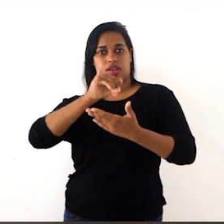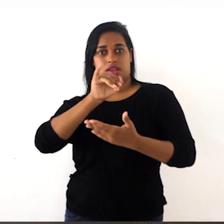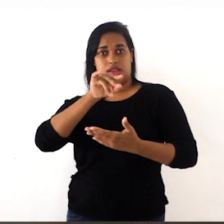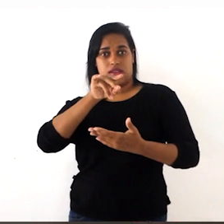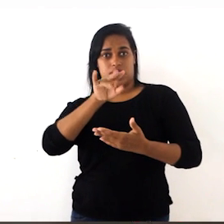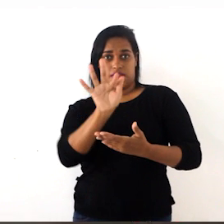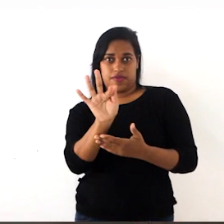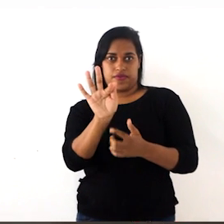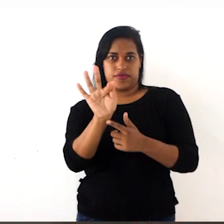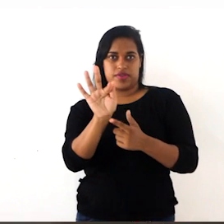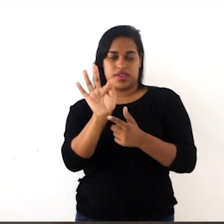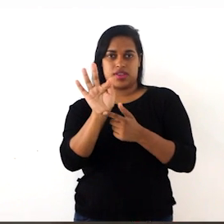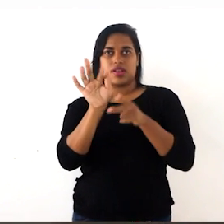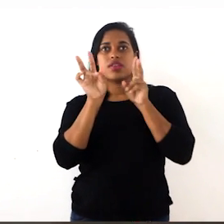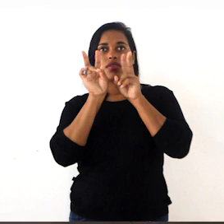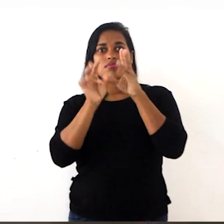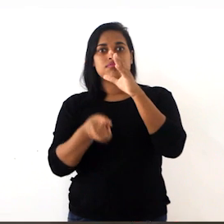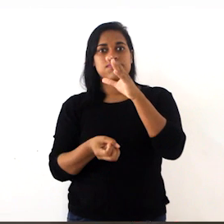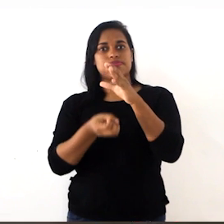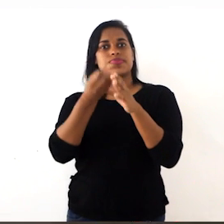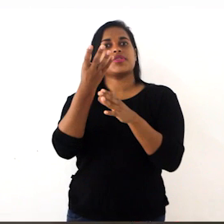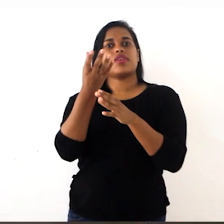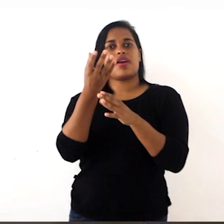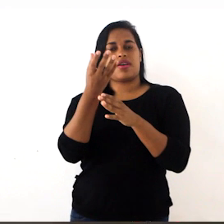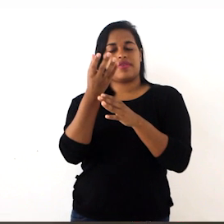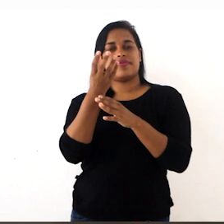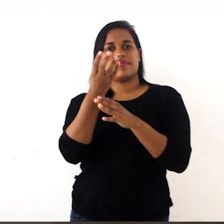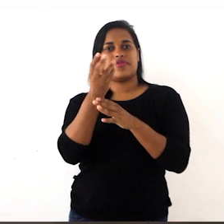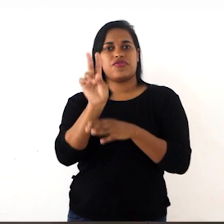ela vai receber esse valor de verdadeiro ou falso. Se